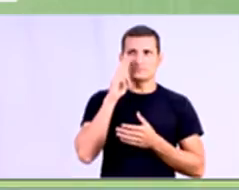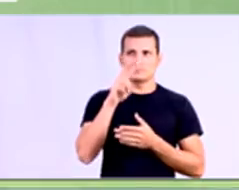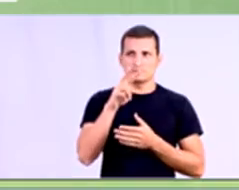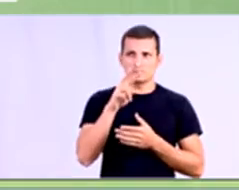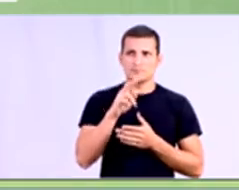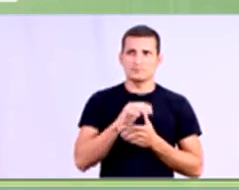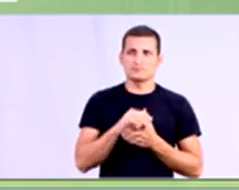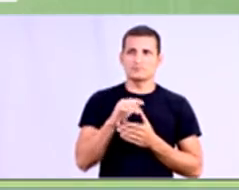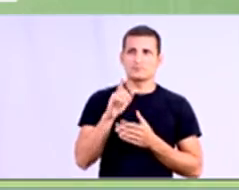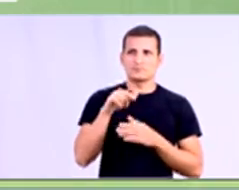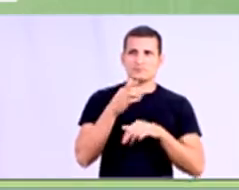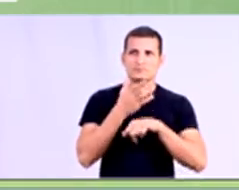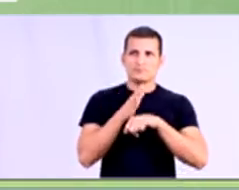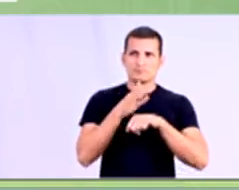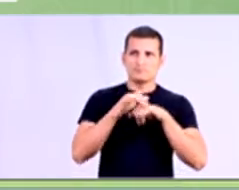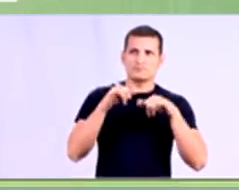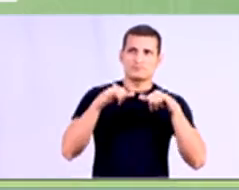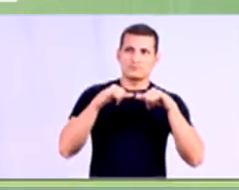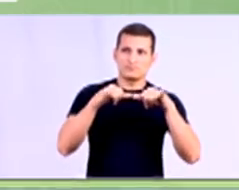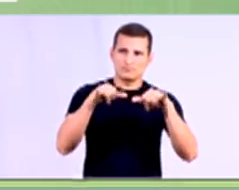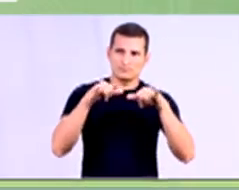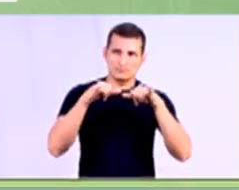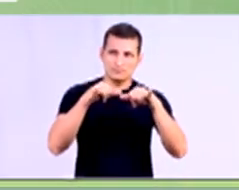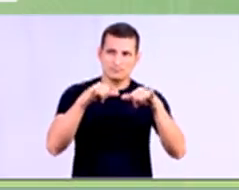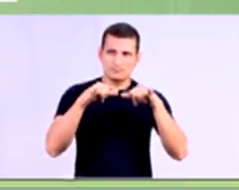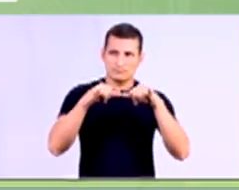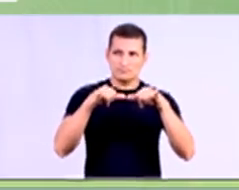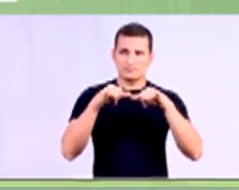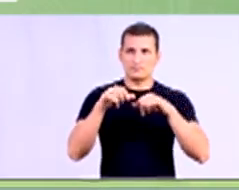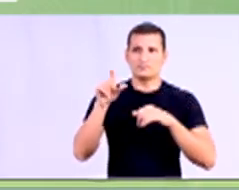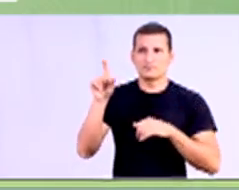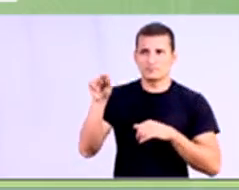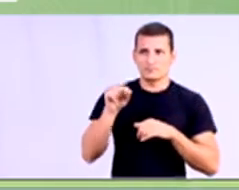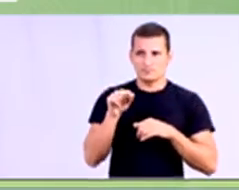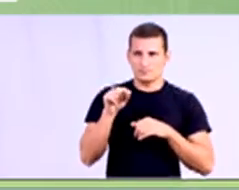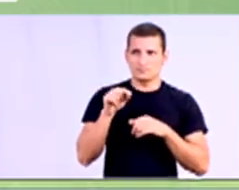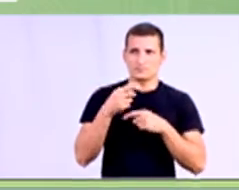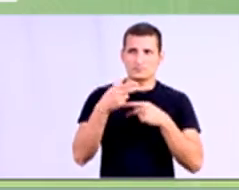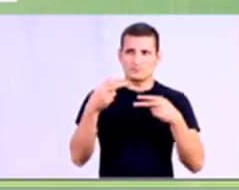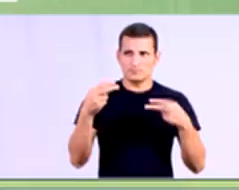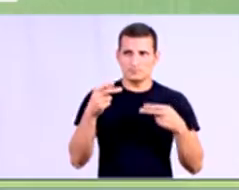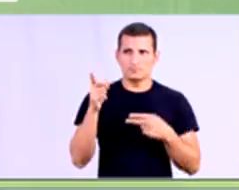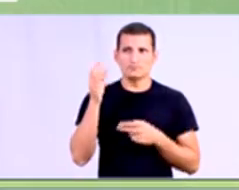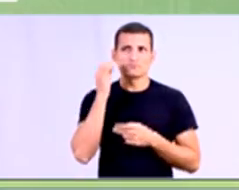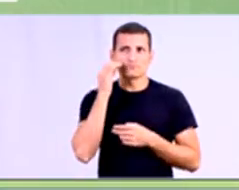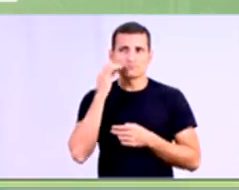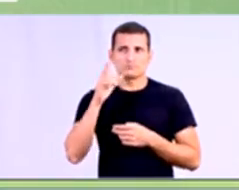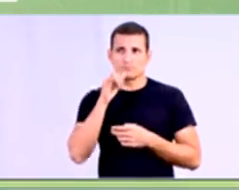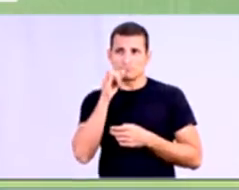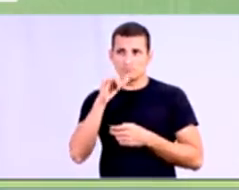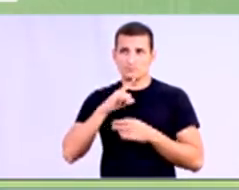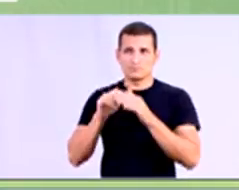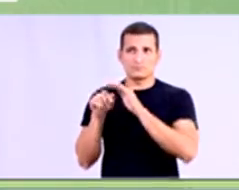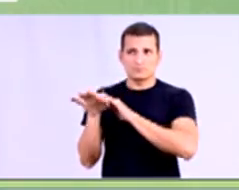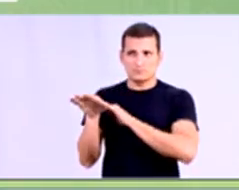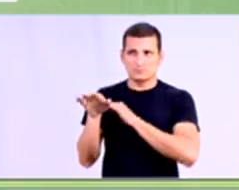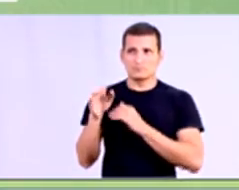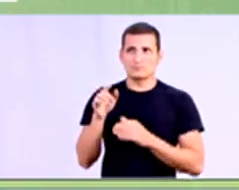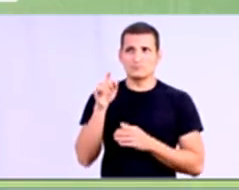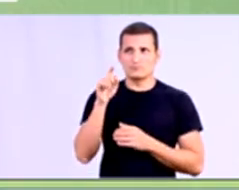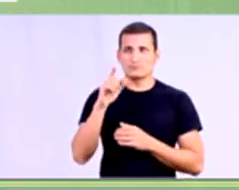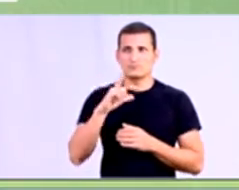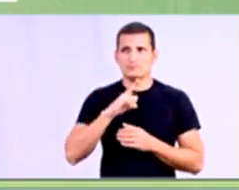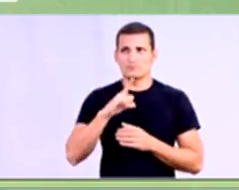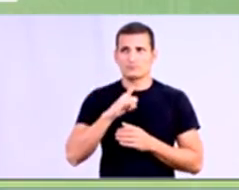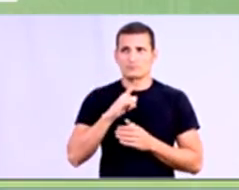seria uma atividade de carrinho, tá? Seleciono o produto, a aplicação vai verificar se tem estoque, e aqui eu tenho uma